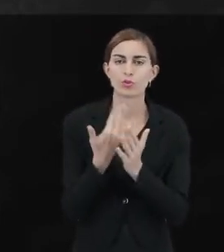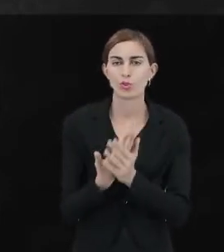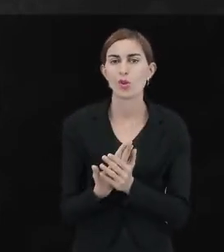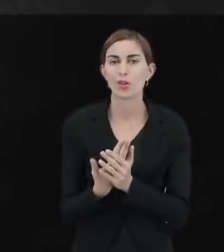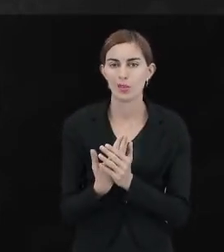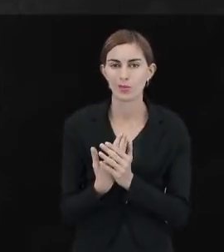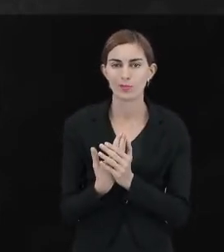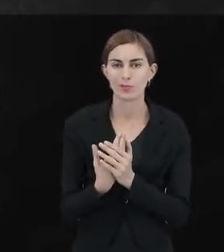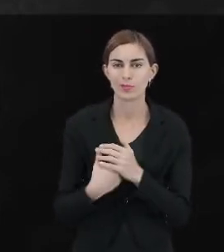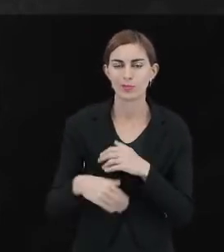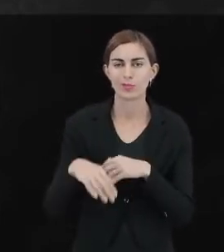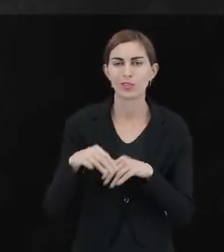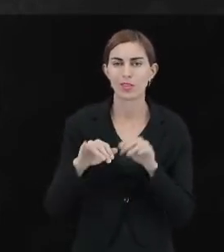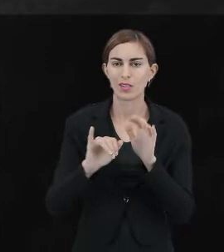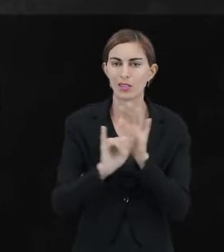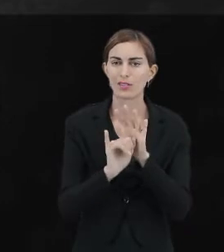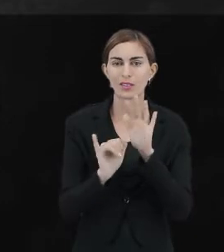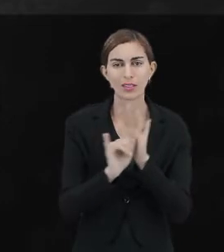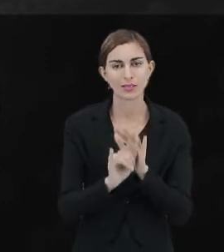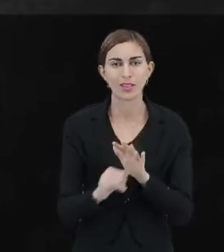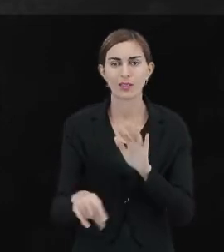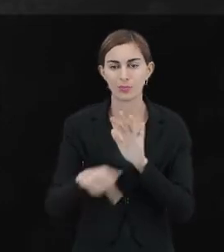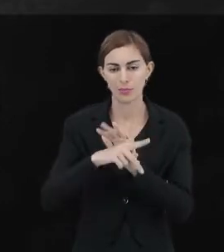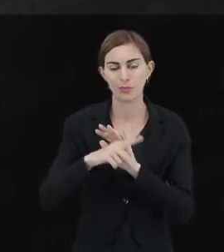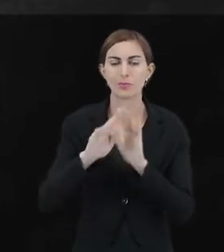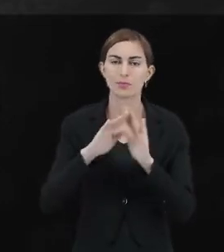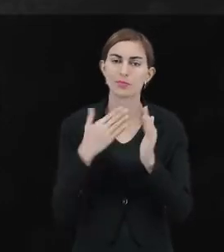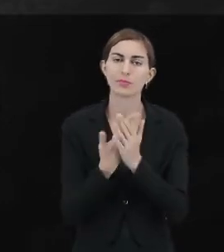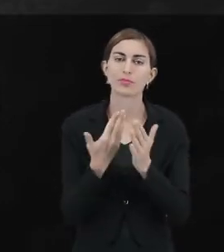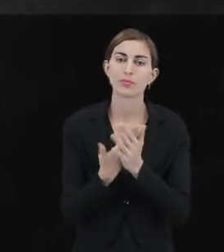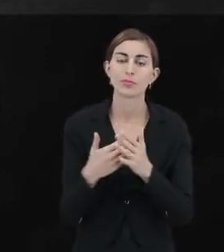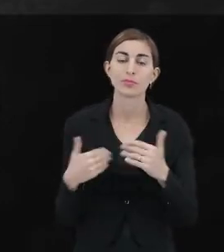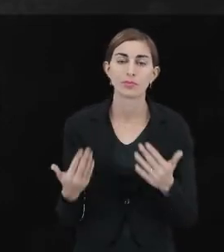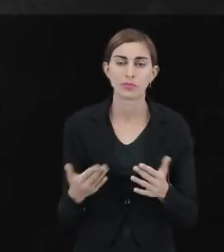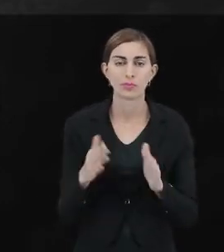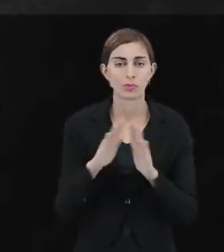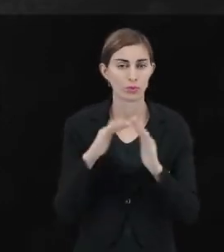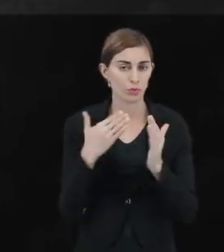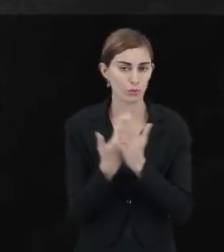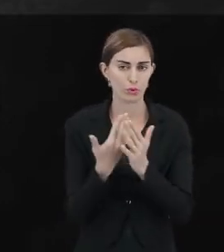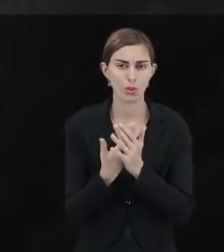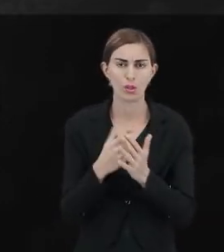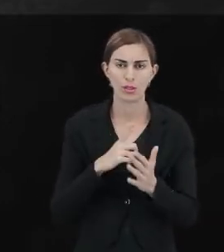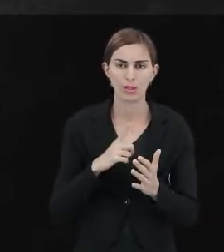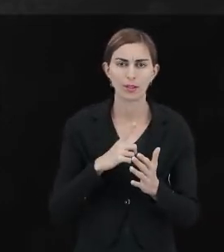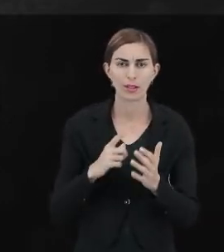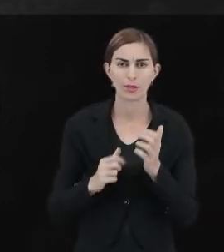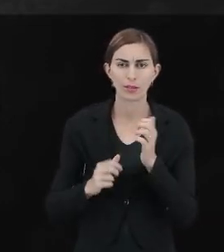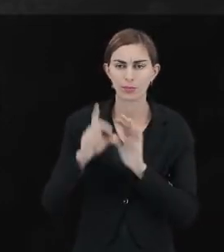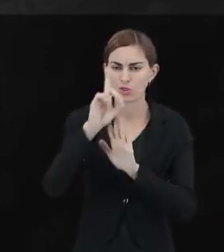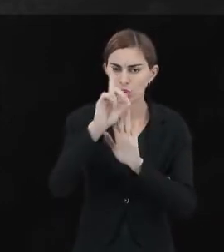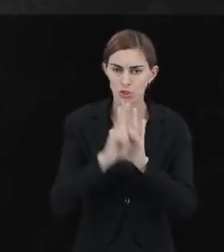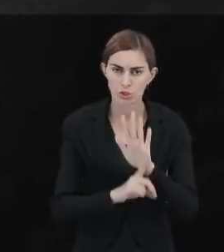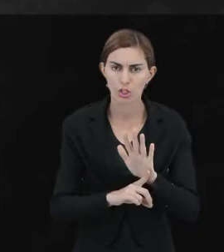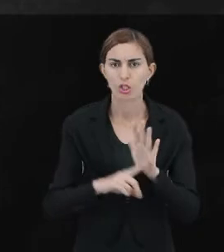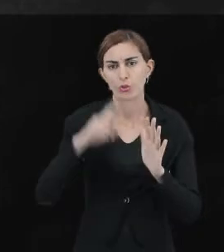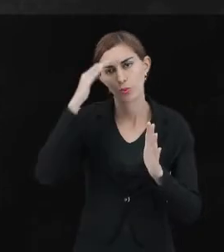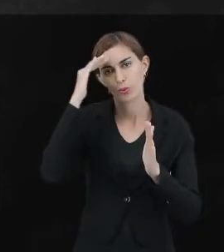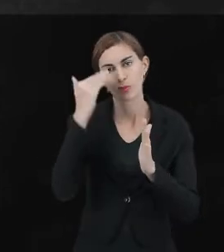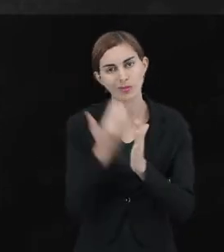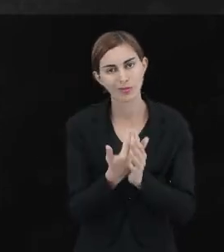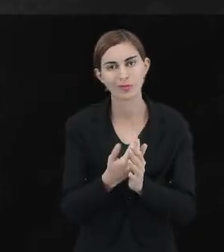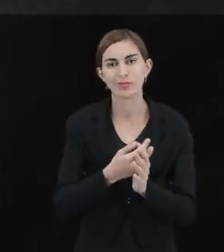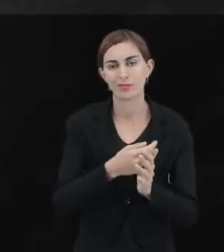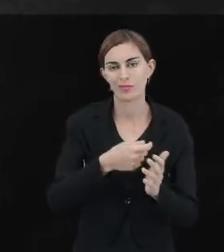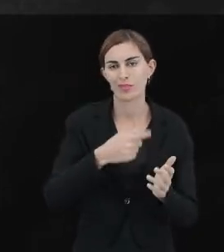na constituição da sua identidade? Na escola, há um conjunto de expectativas de direitos e